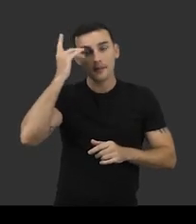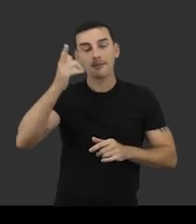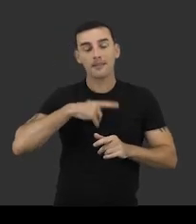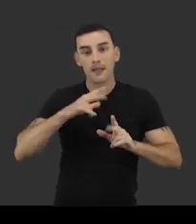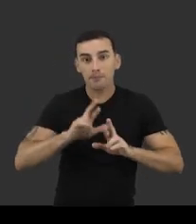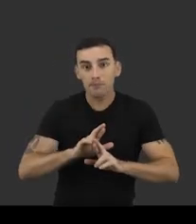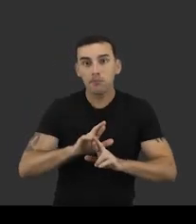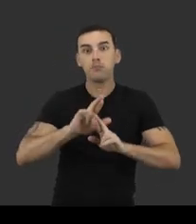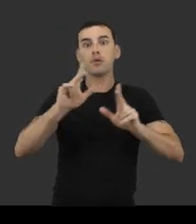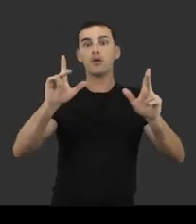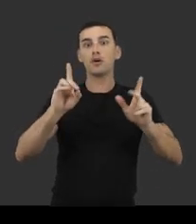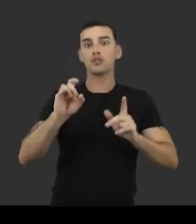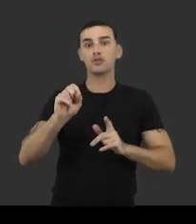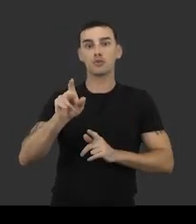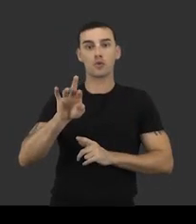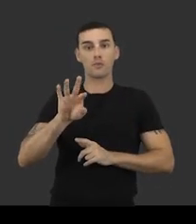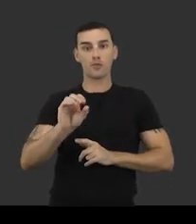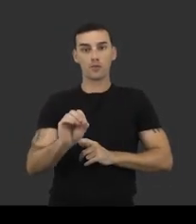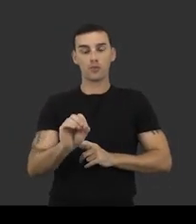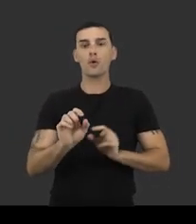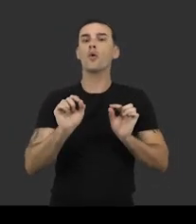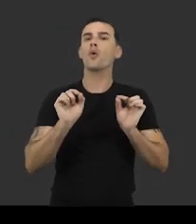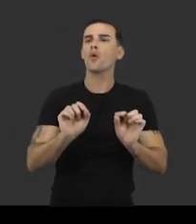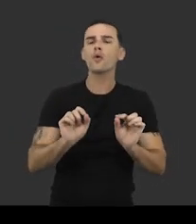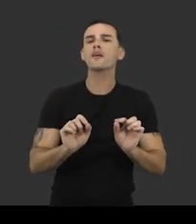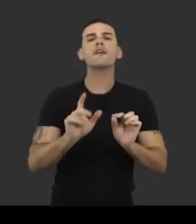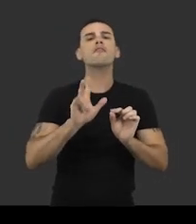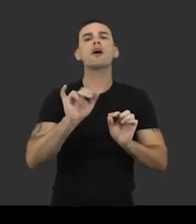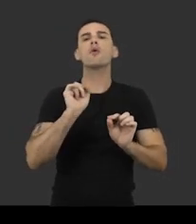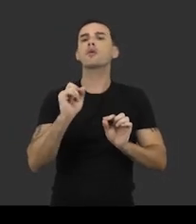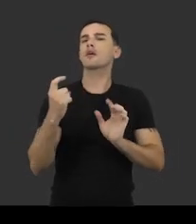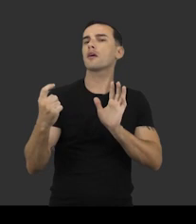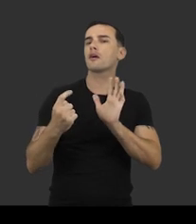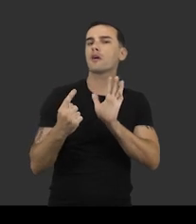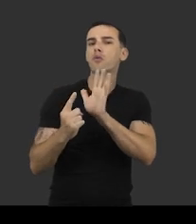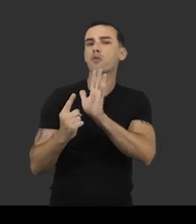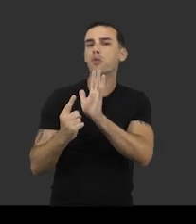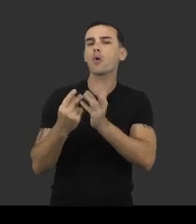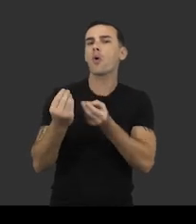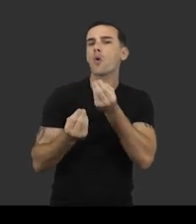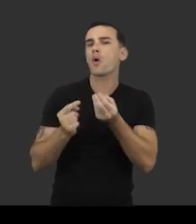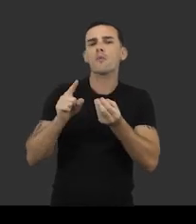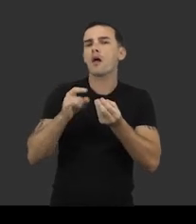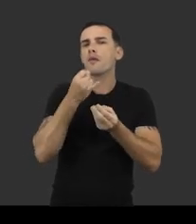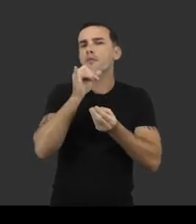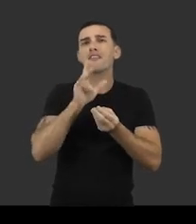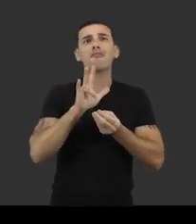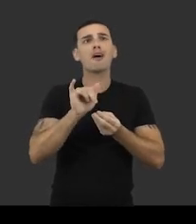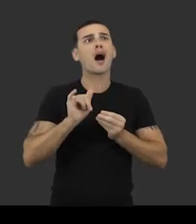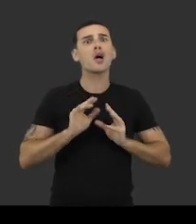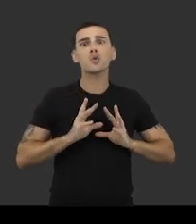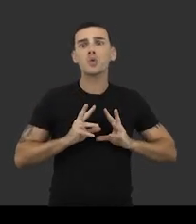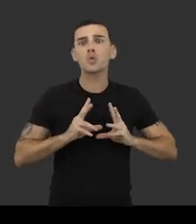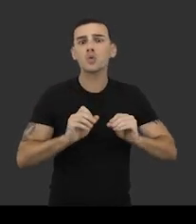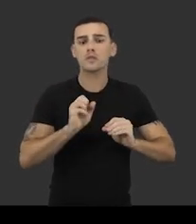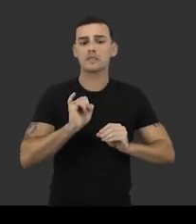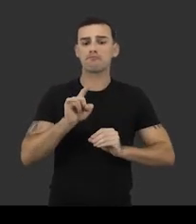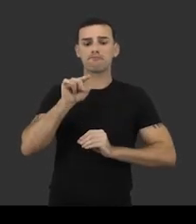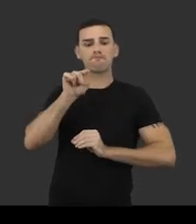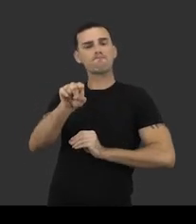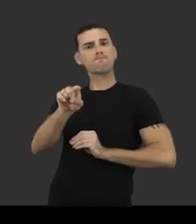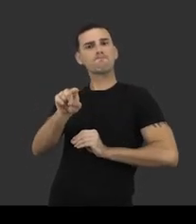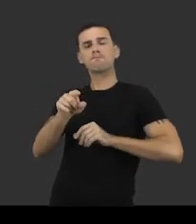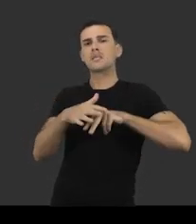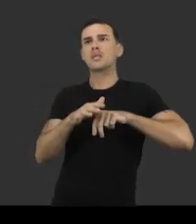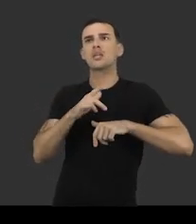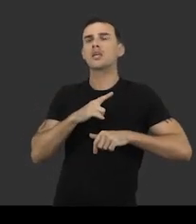integração sensorial. O que é isso? Onde é que isso vai interferir na odontologia? Vai interferir em tudo. Então, se esse paciente não tolera